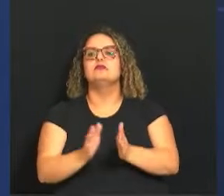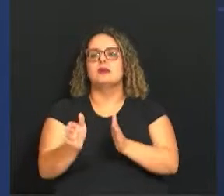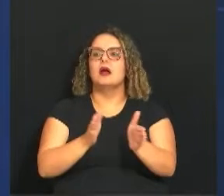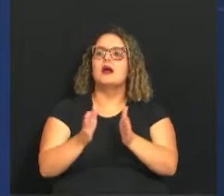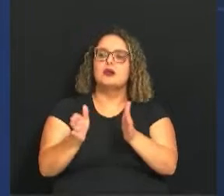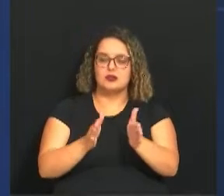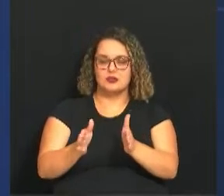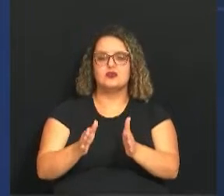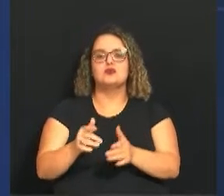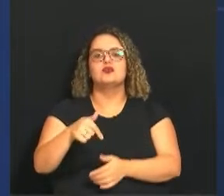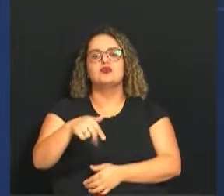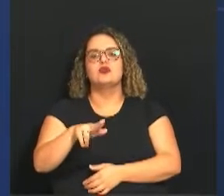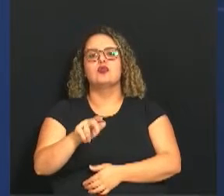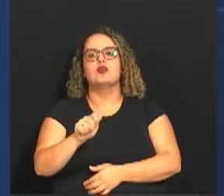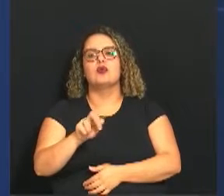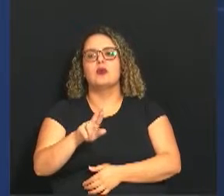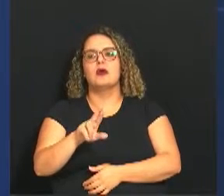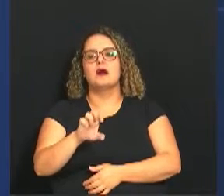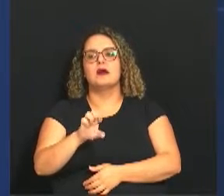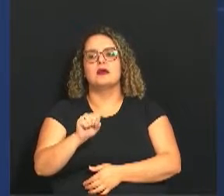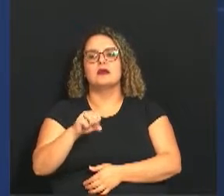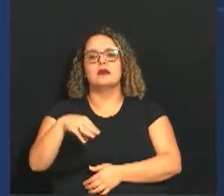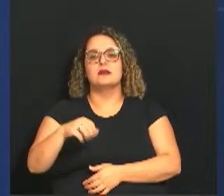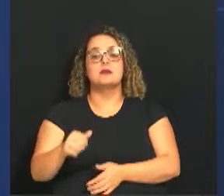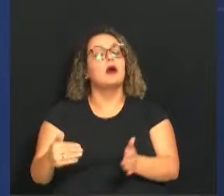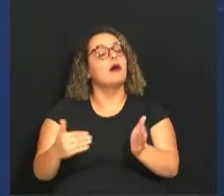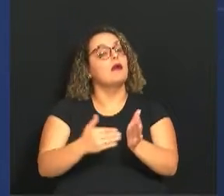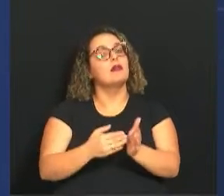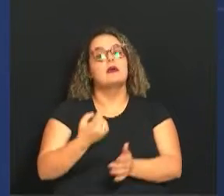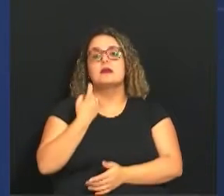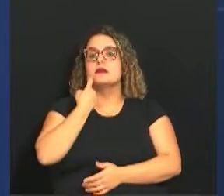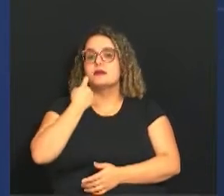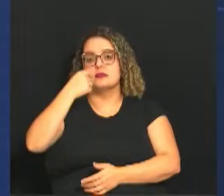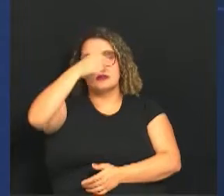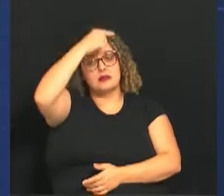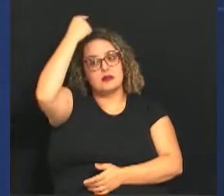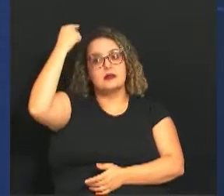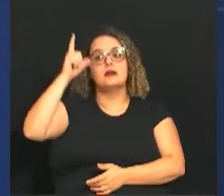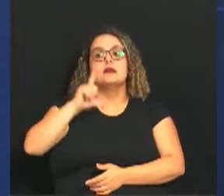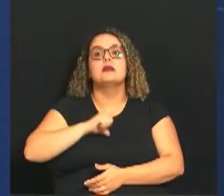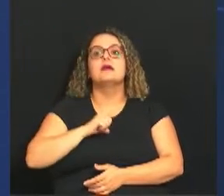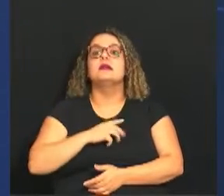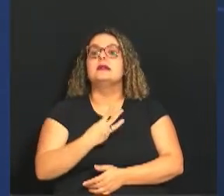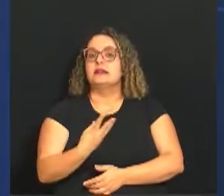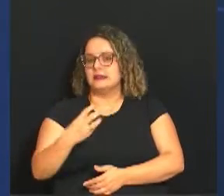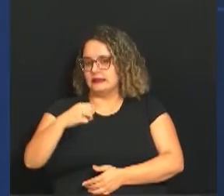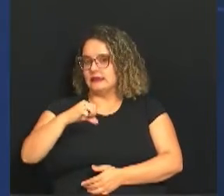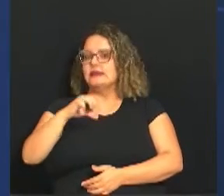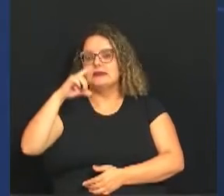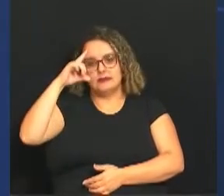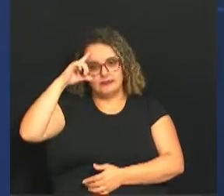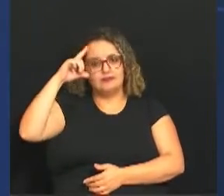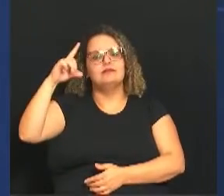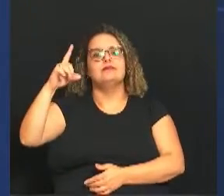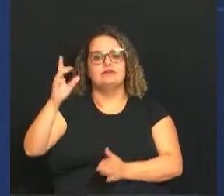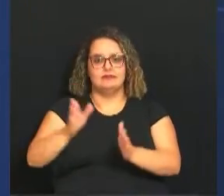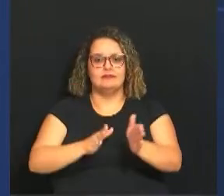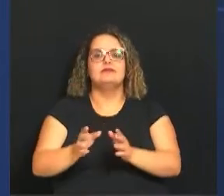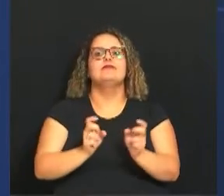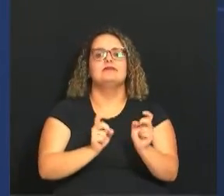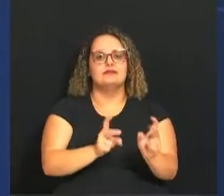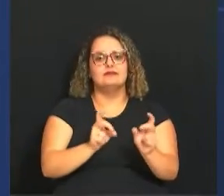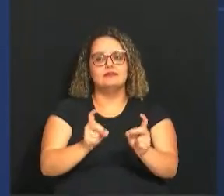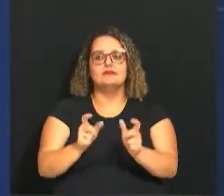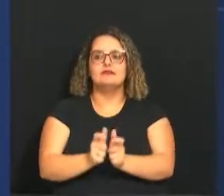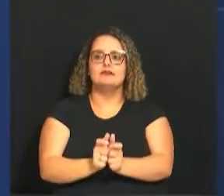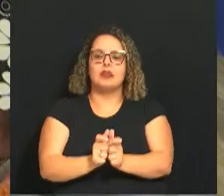de quaresma até a sexta-feira santa, né? Então, tem pelo menos aí mais 39 dias para essas vendas aumentarem.